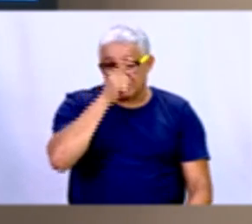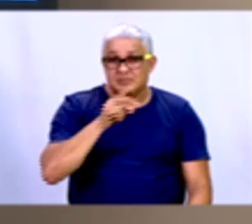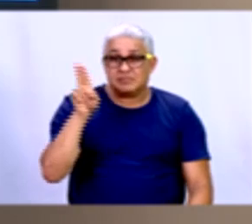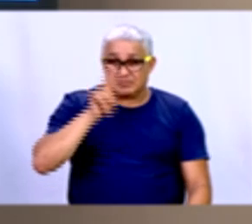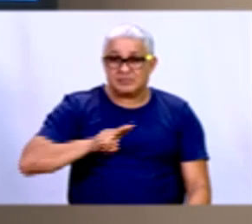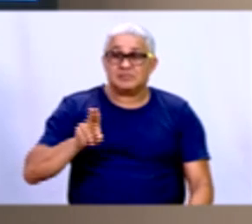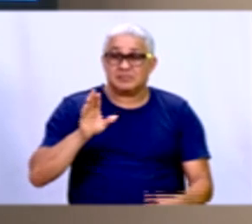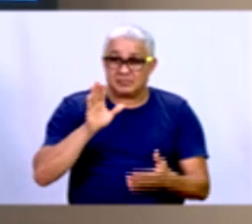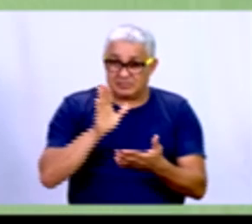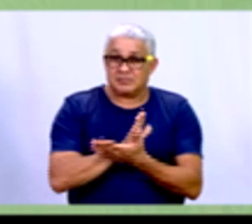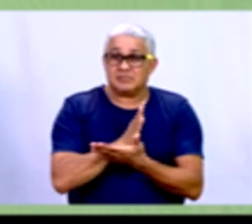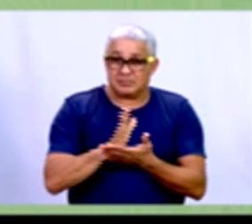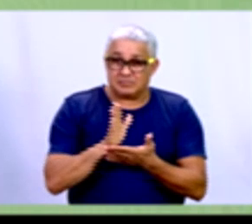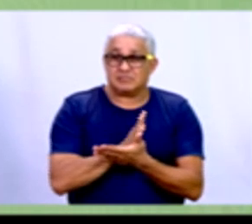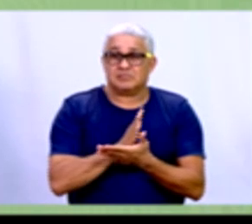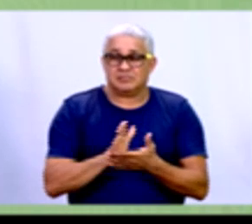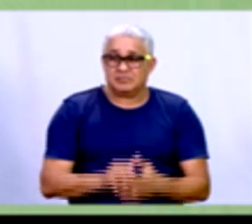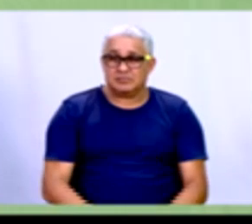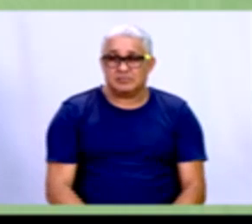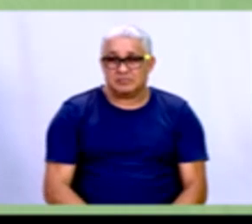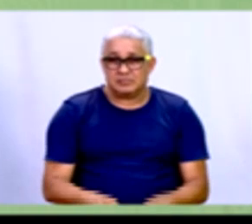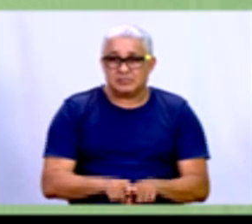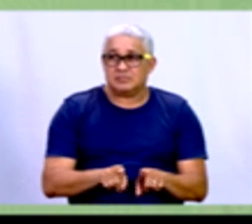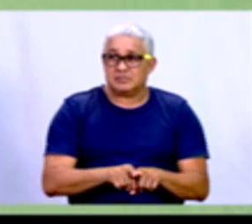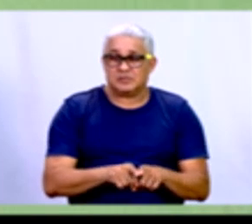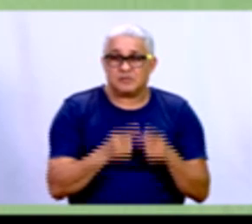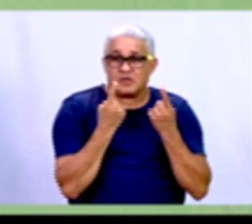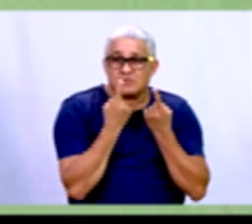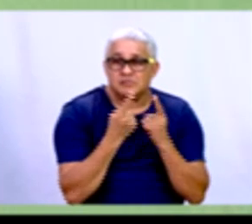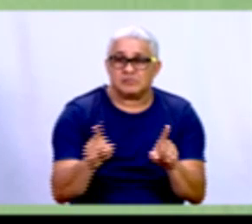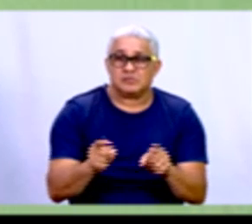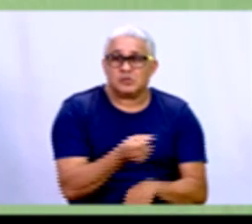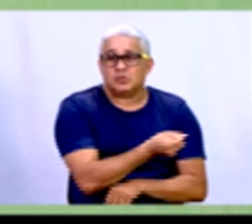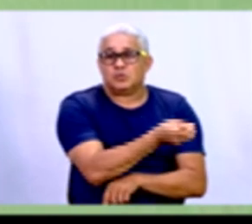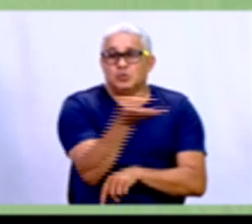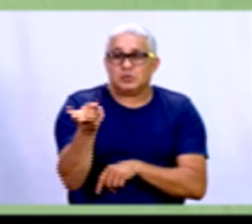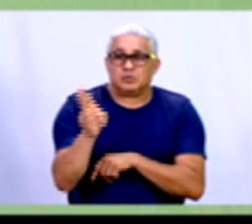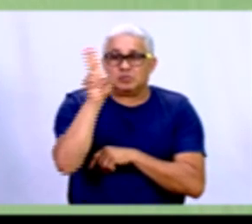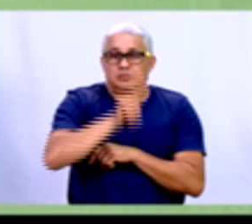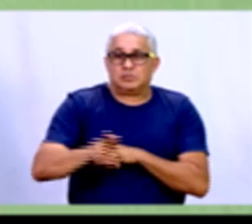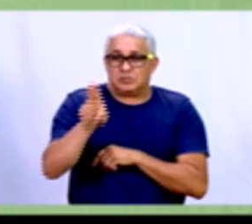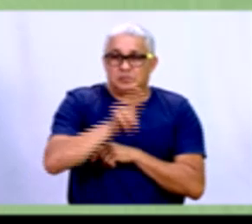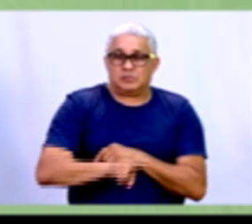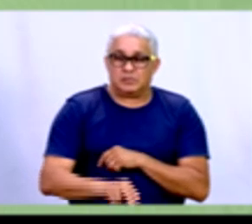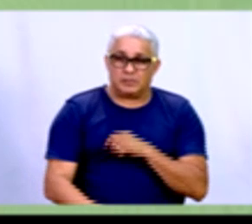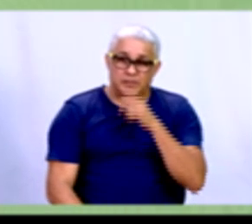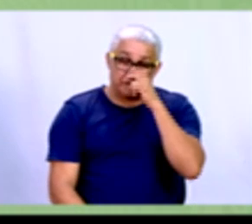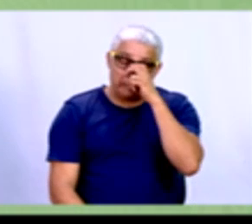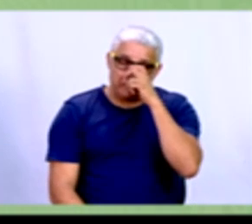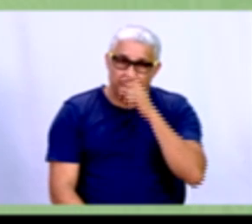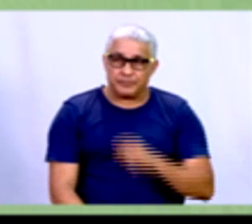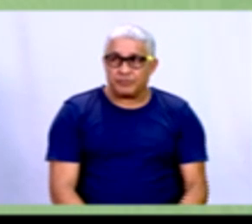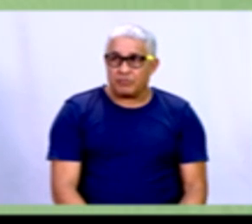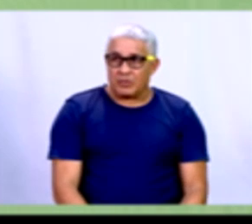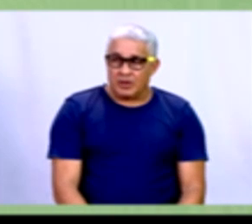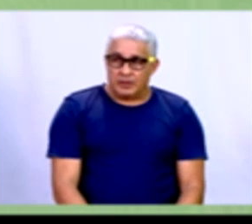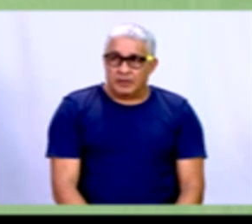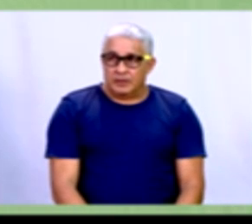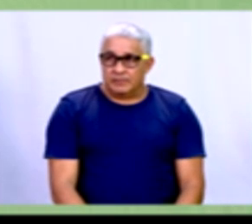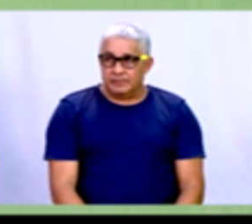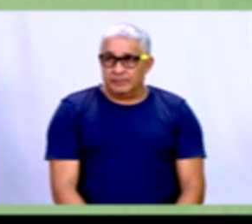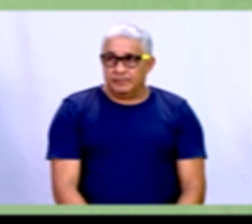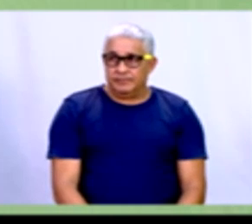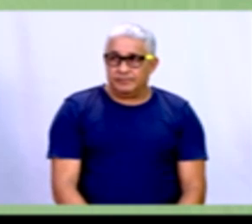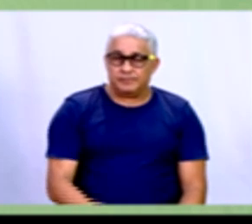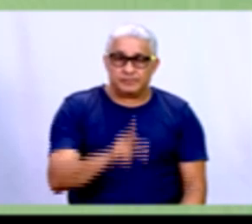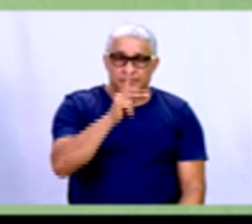casos, tá? Quais são os desafios da usabilidade? Os desafios da usabilidade é